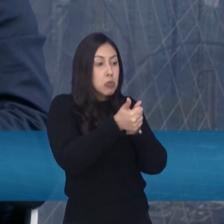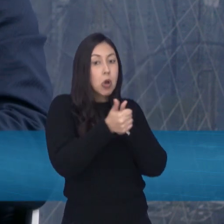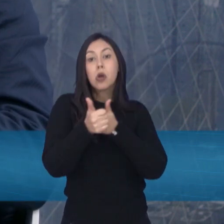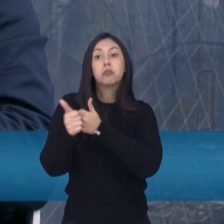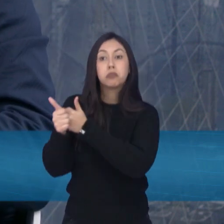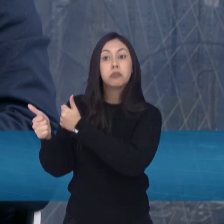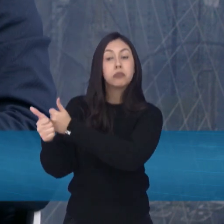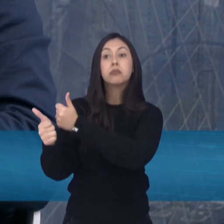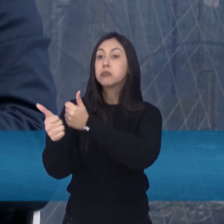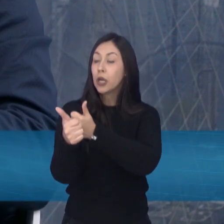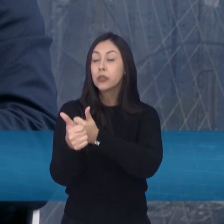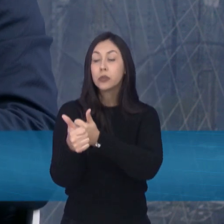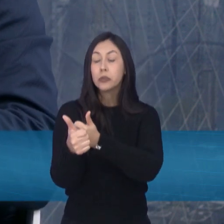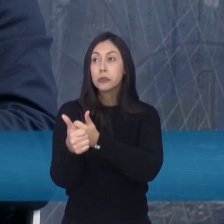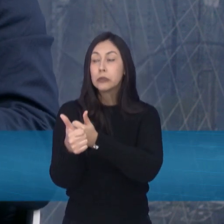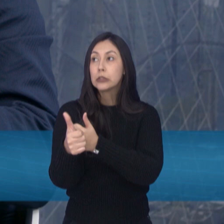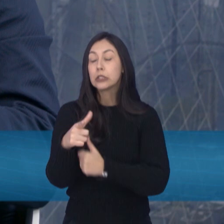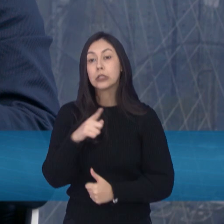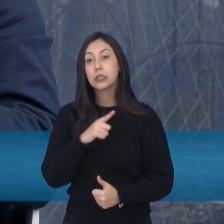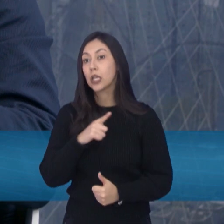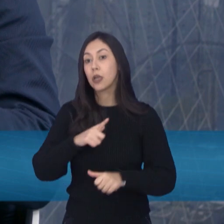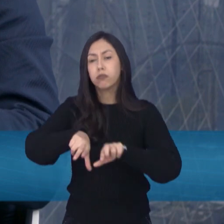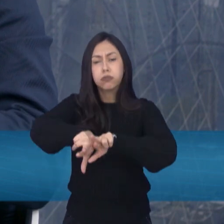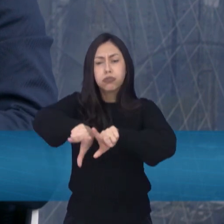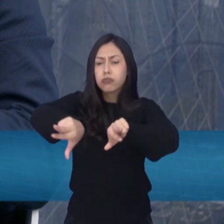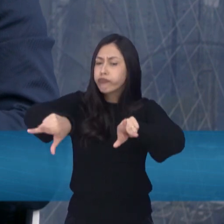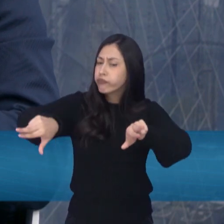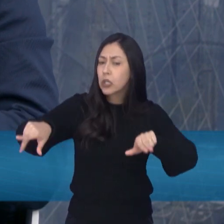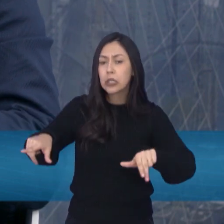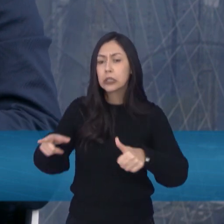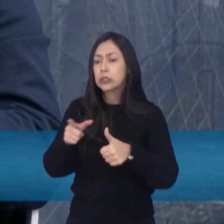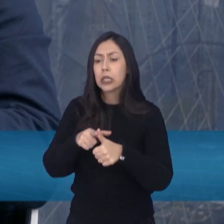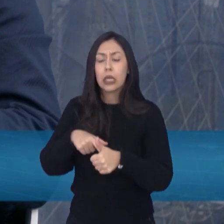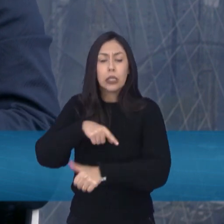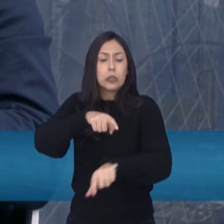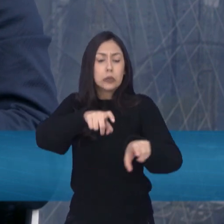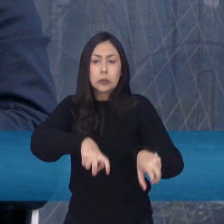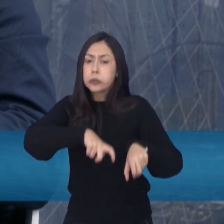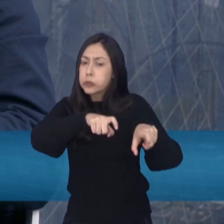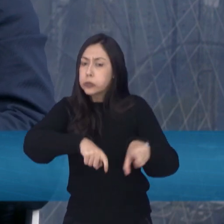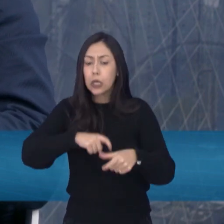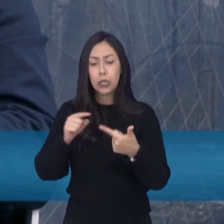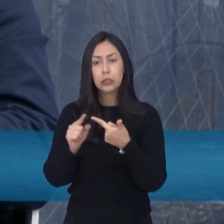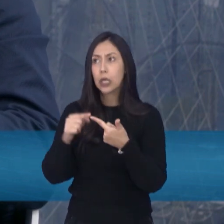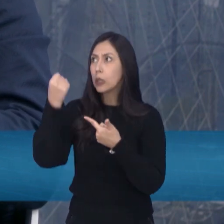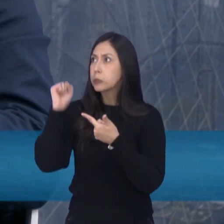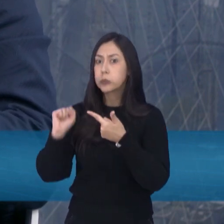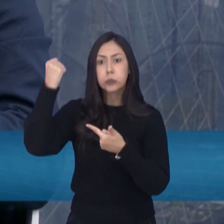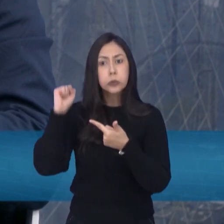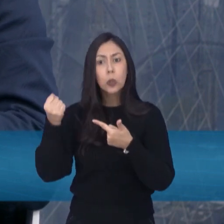quando traçar de uma para outra, você tem todas elas em cadeia produtiva, você tem agronegócio, você tem a indústria de